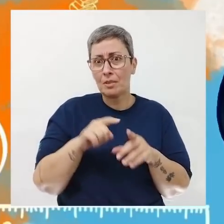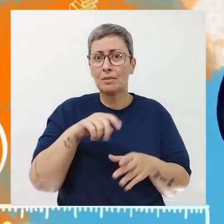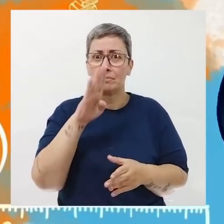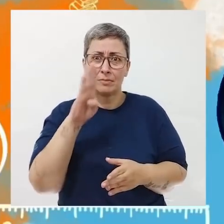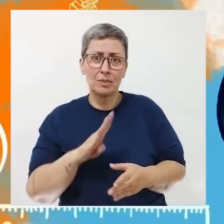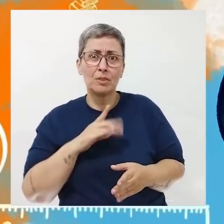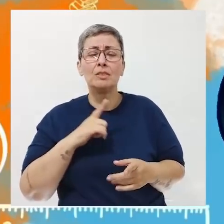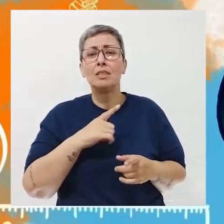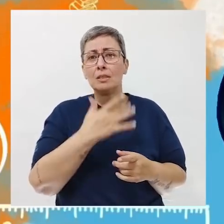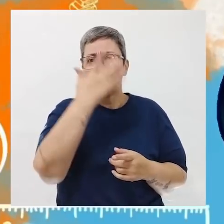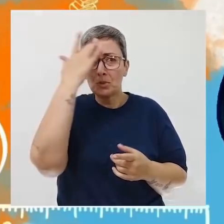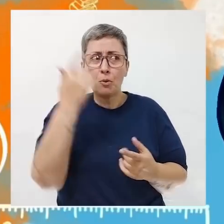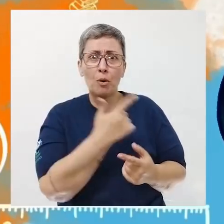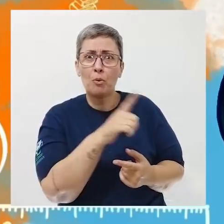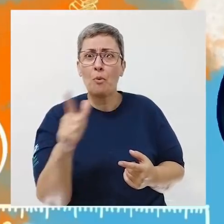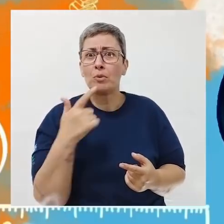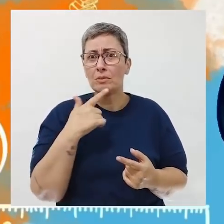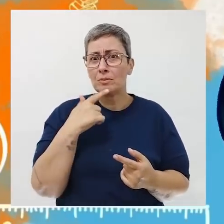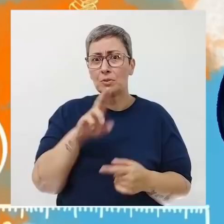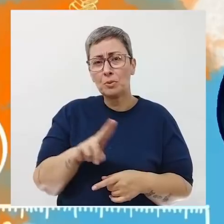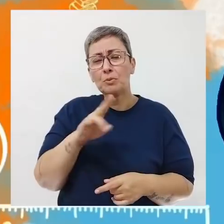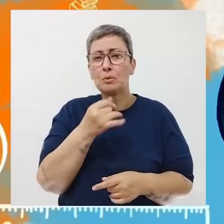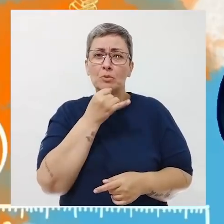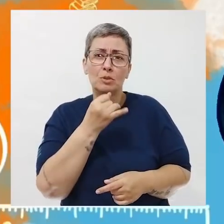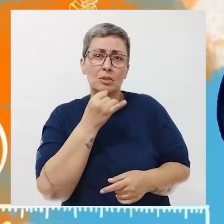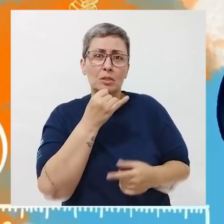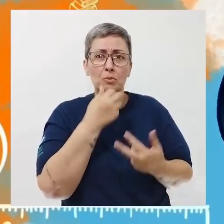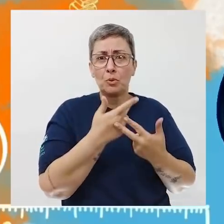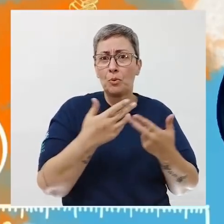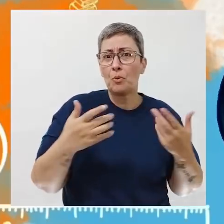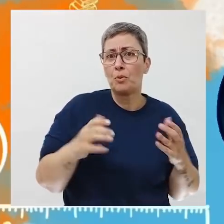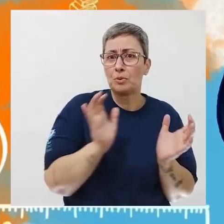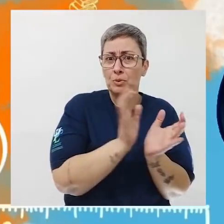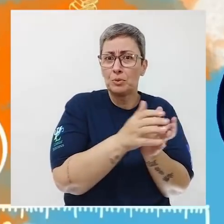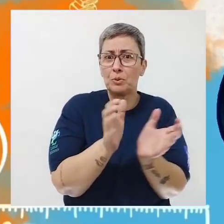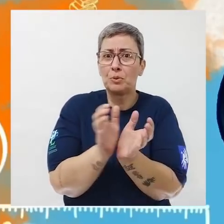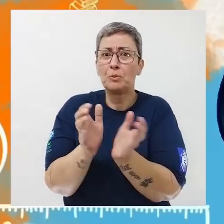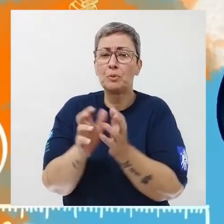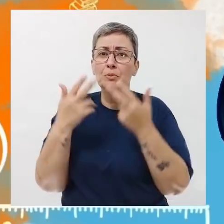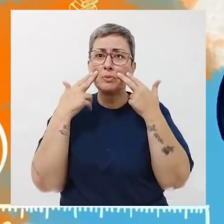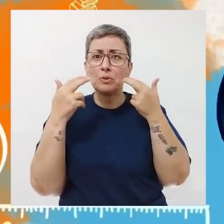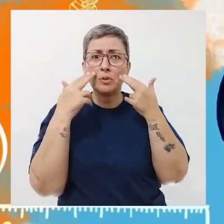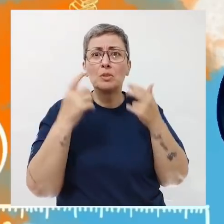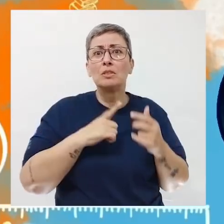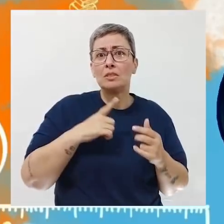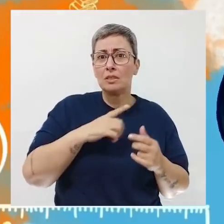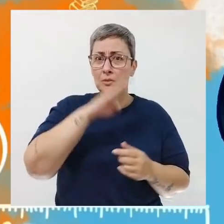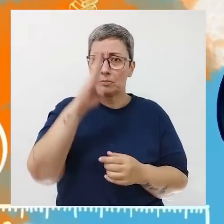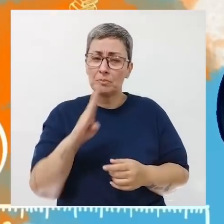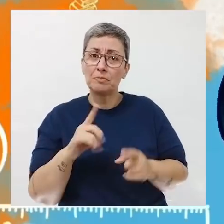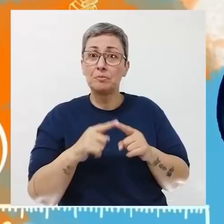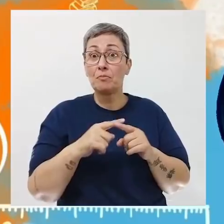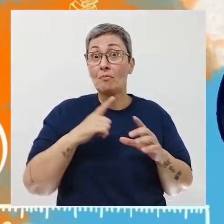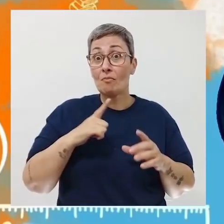no Brasil, existem pessoas que falam outras línguas, como por exemplo, as diversas tribos indígenas que ainda existem no